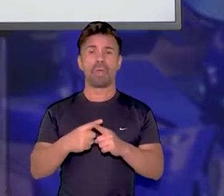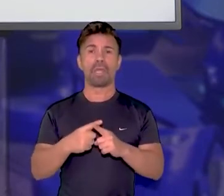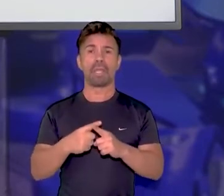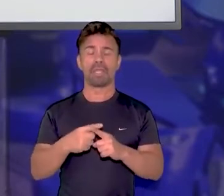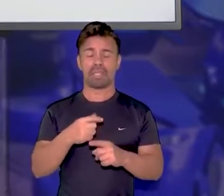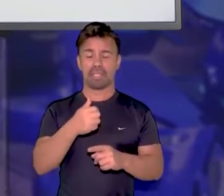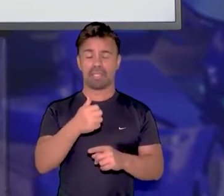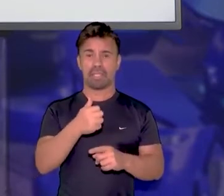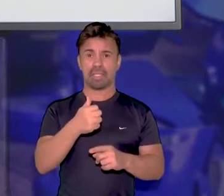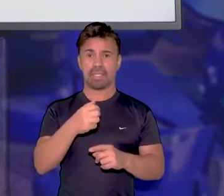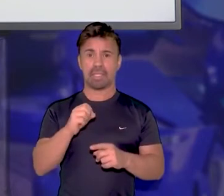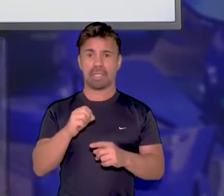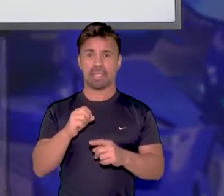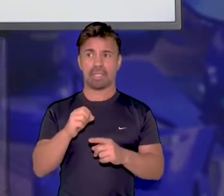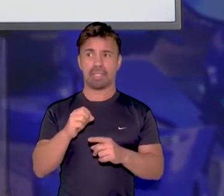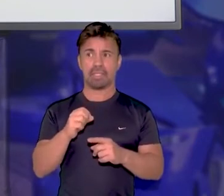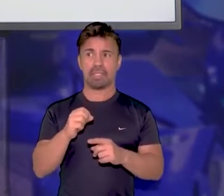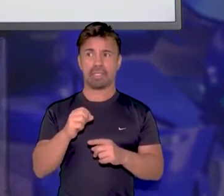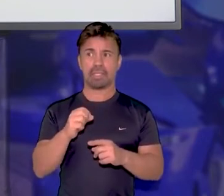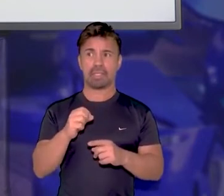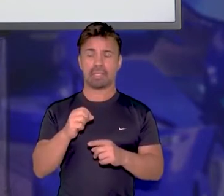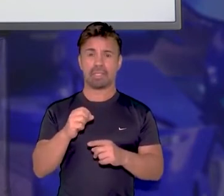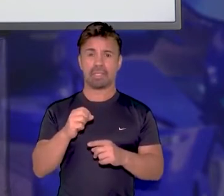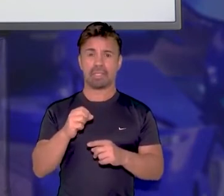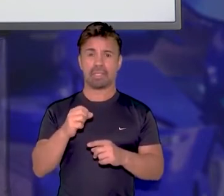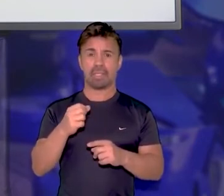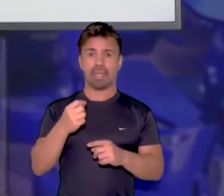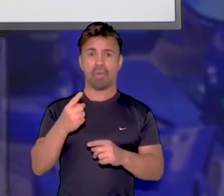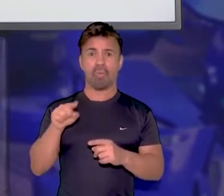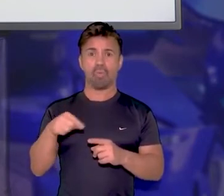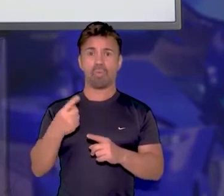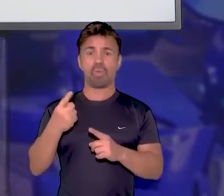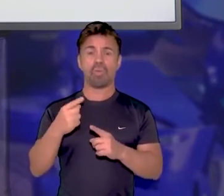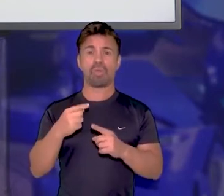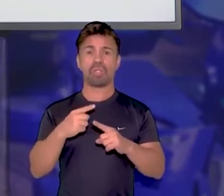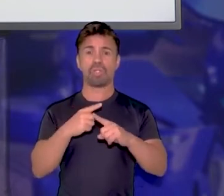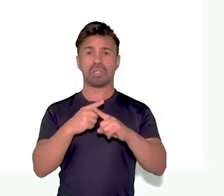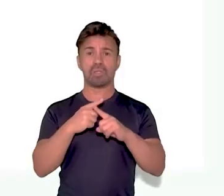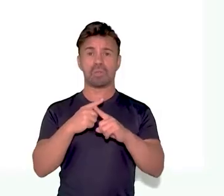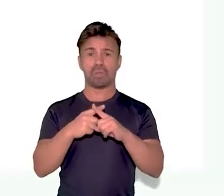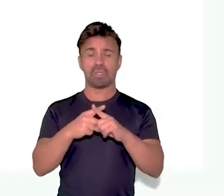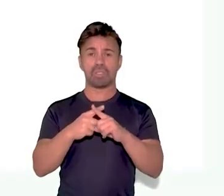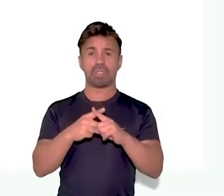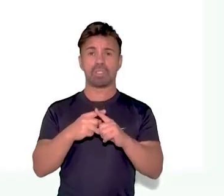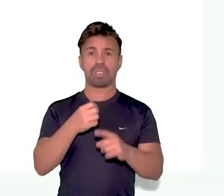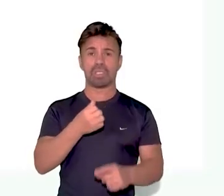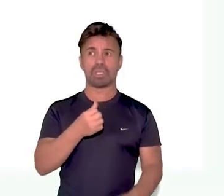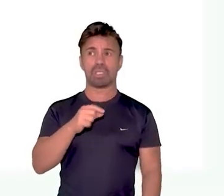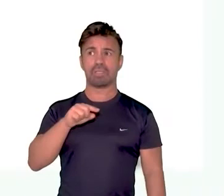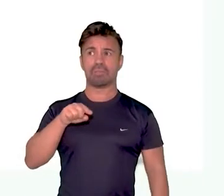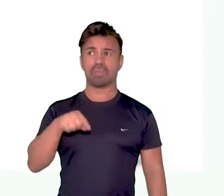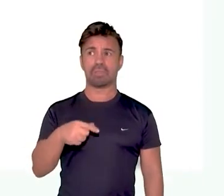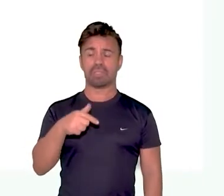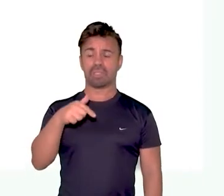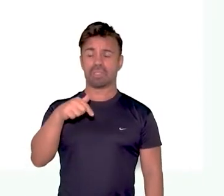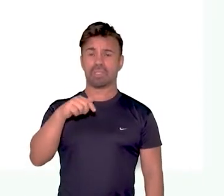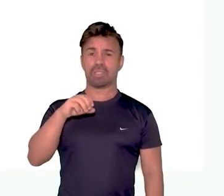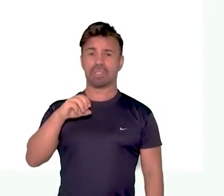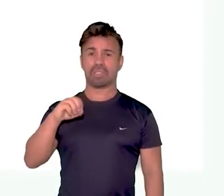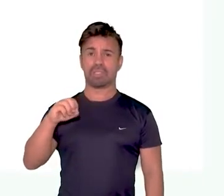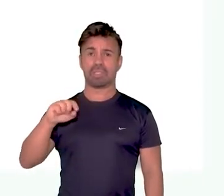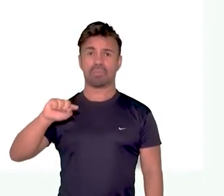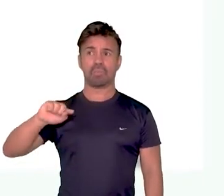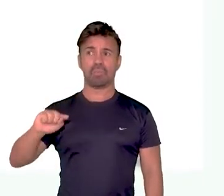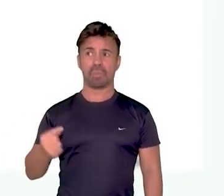elevado a sexta potência é igual um milhão fazendo essa multiplicação vamos ter Seis Milhões e setecentos mil